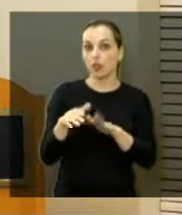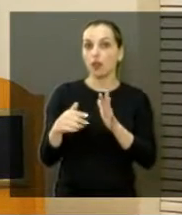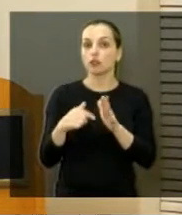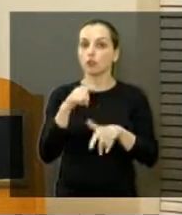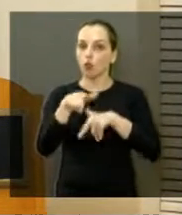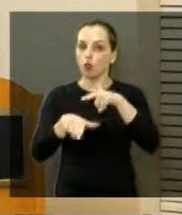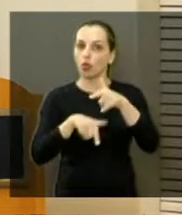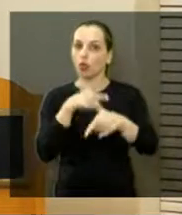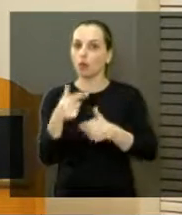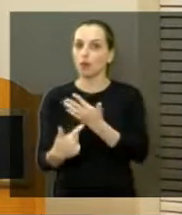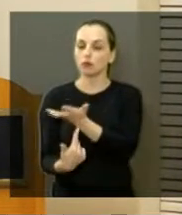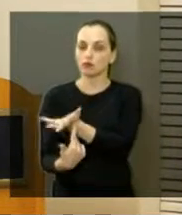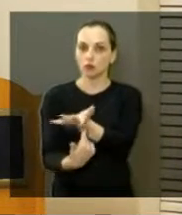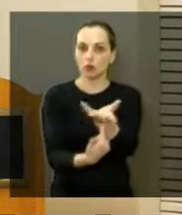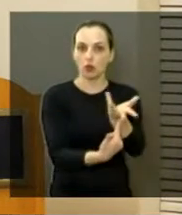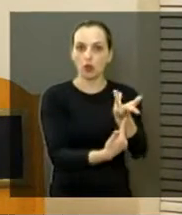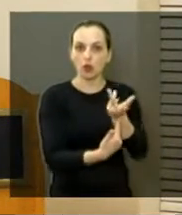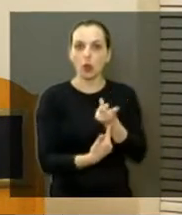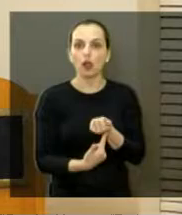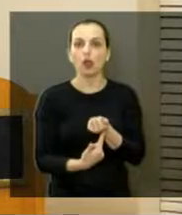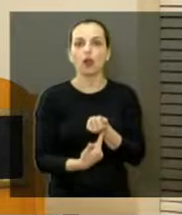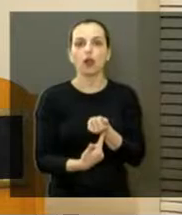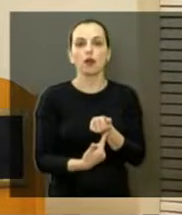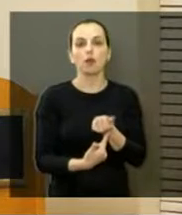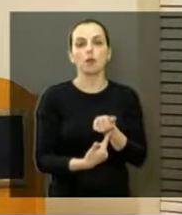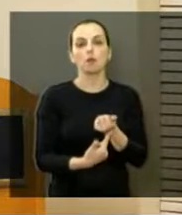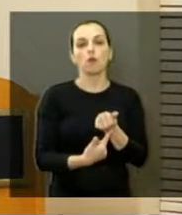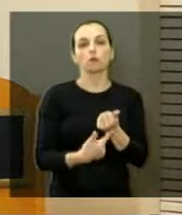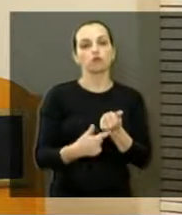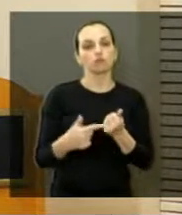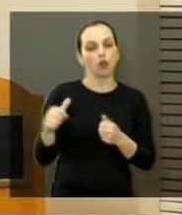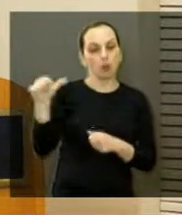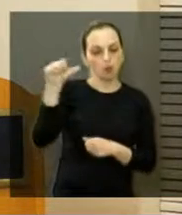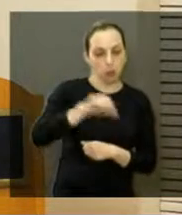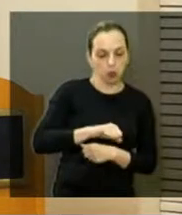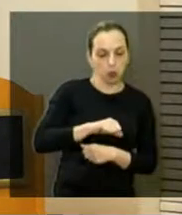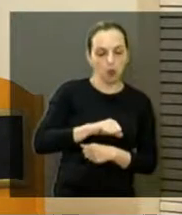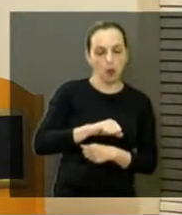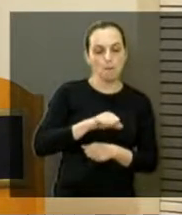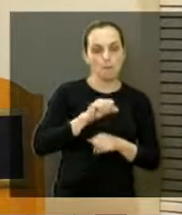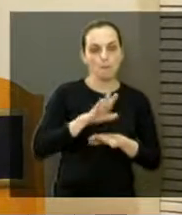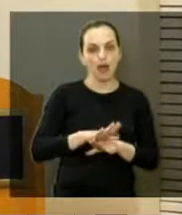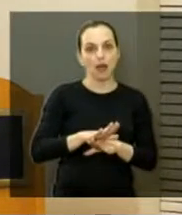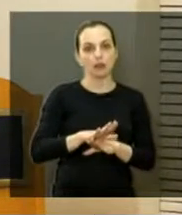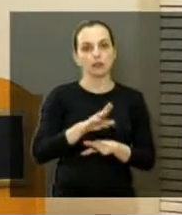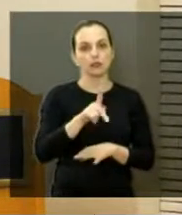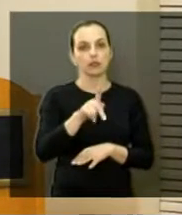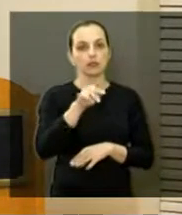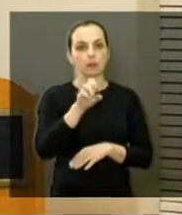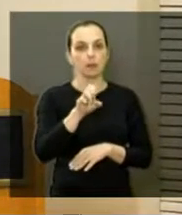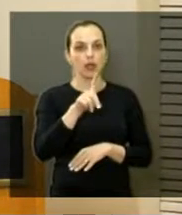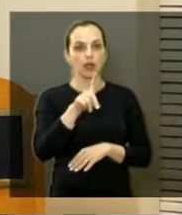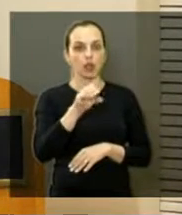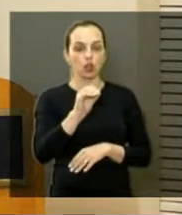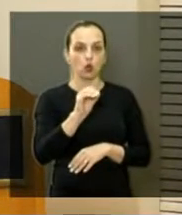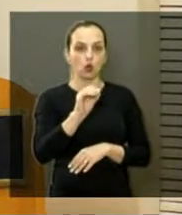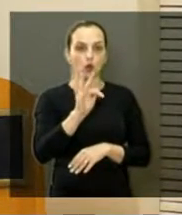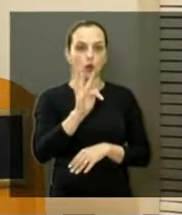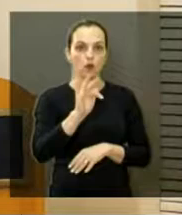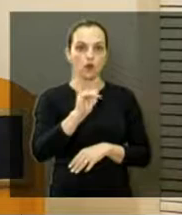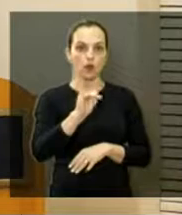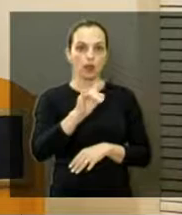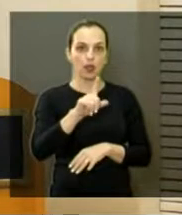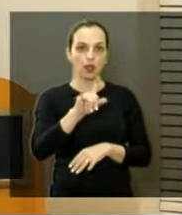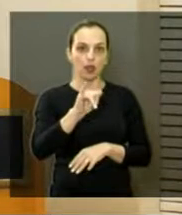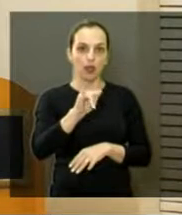verdade, sim, né, uma pedofilia, né, apologia à pedofilia. Com